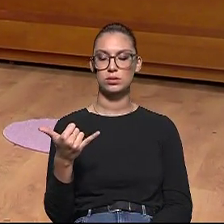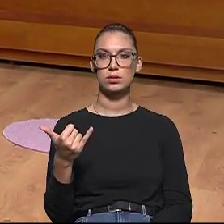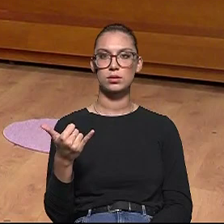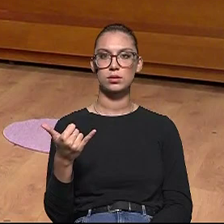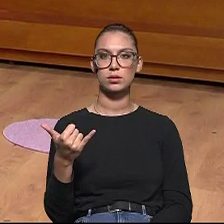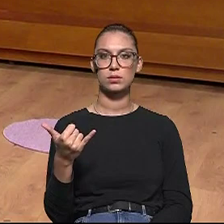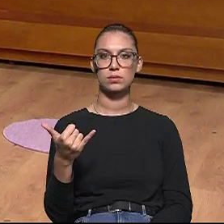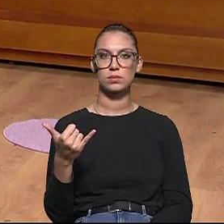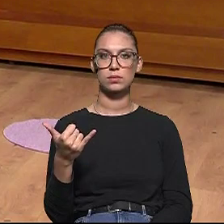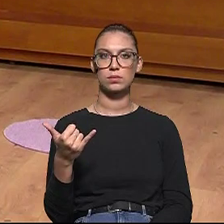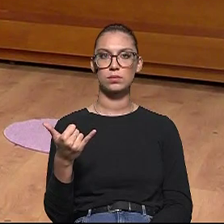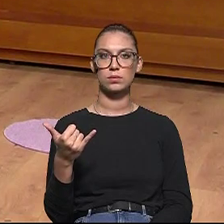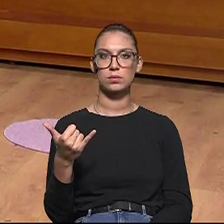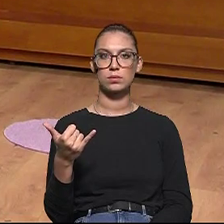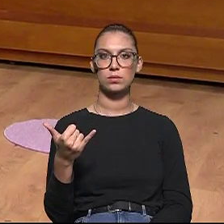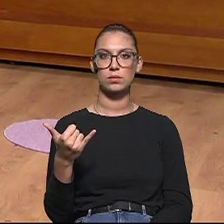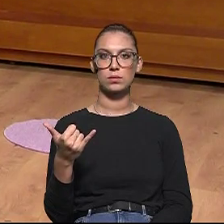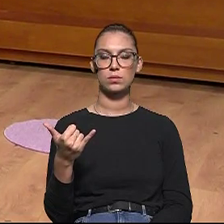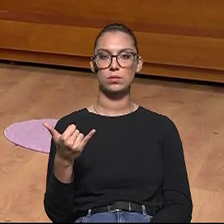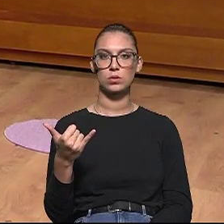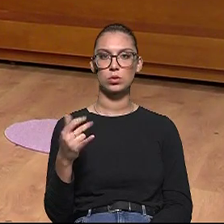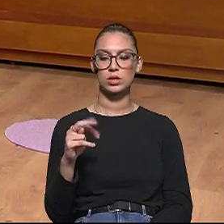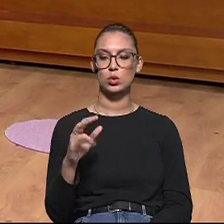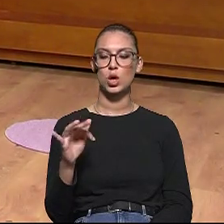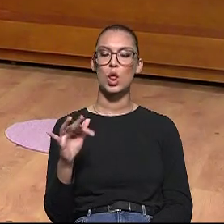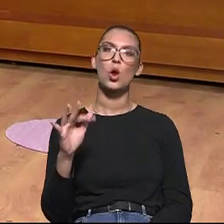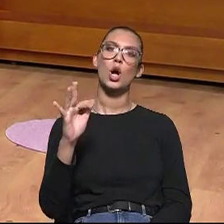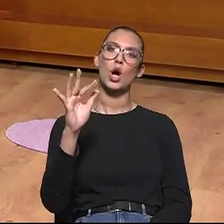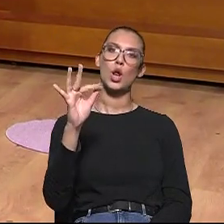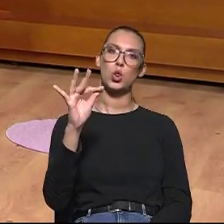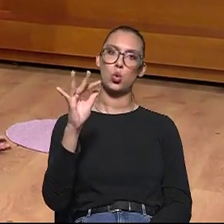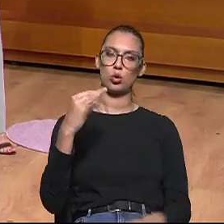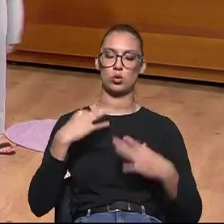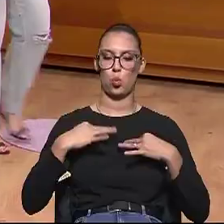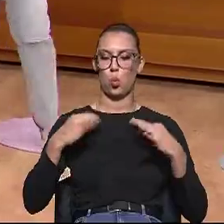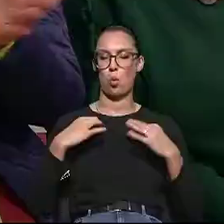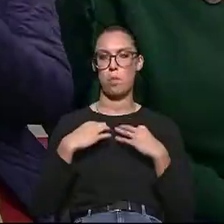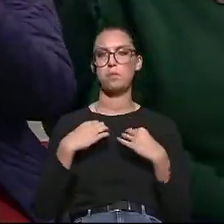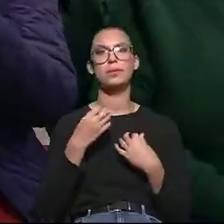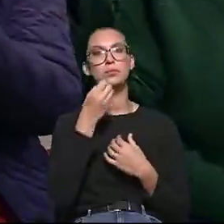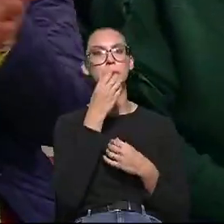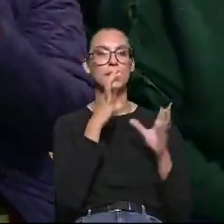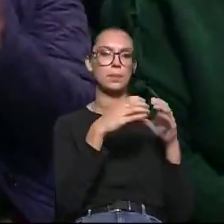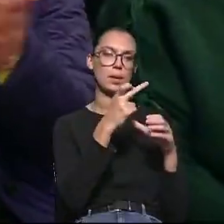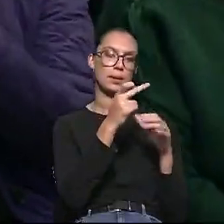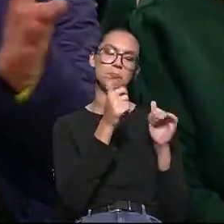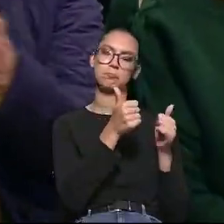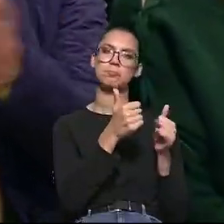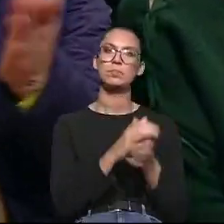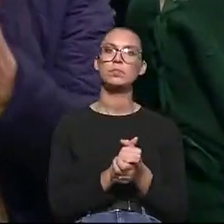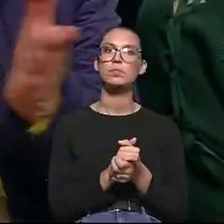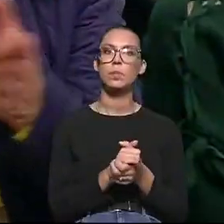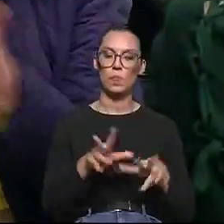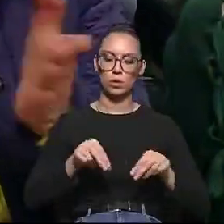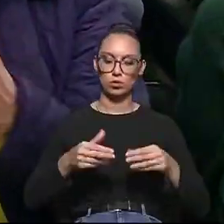Espera lá. É melhor primeiro ser aí. Está complicado. 12, 13, 14. 14 peças para a equipa A. É os calções,